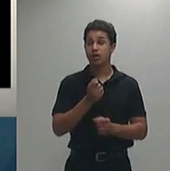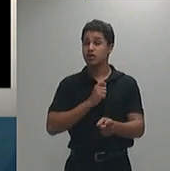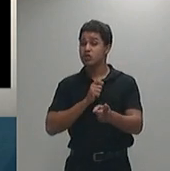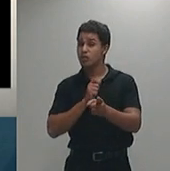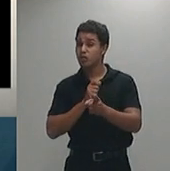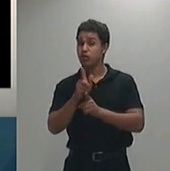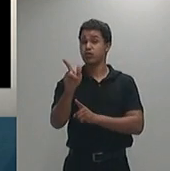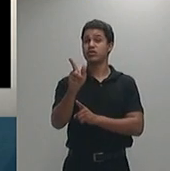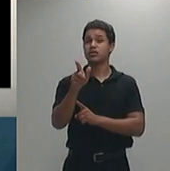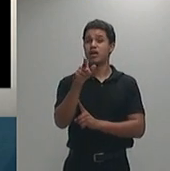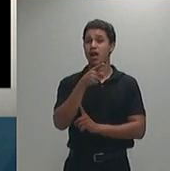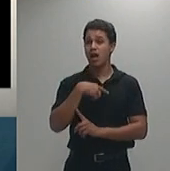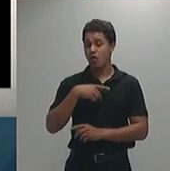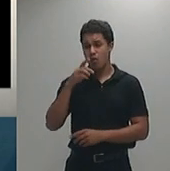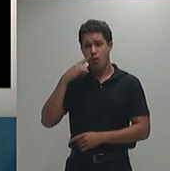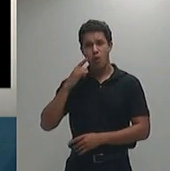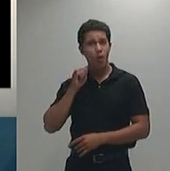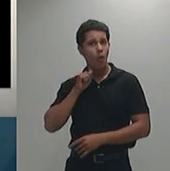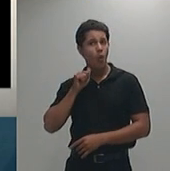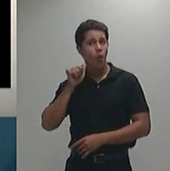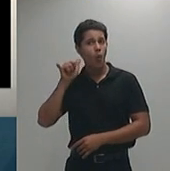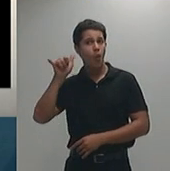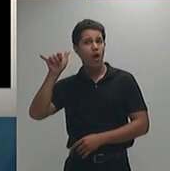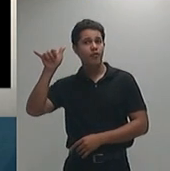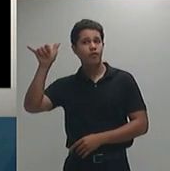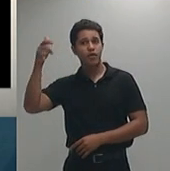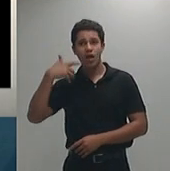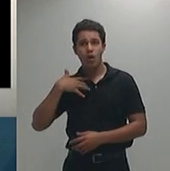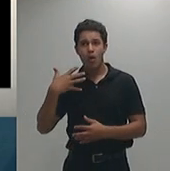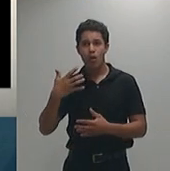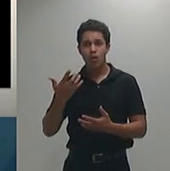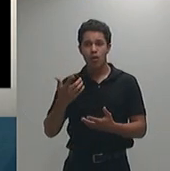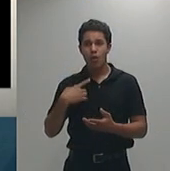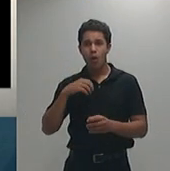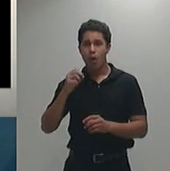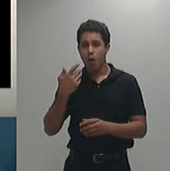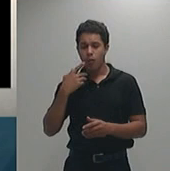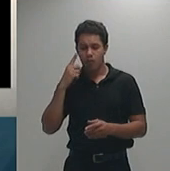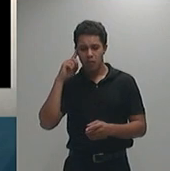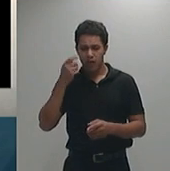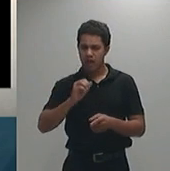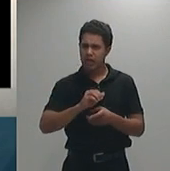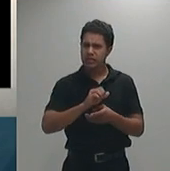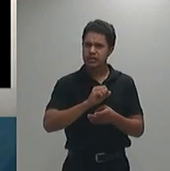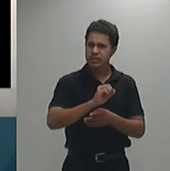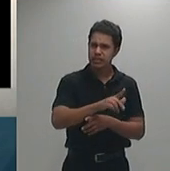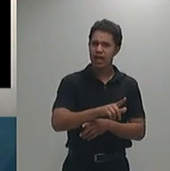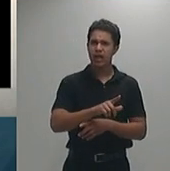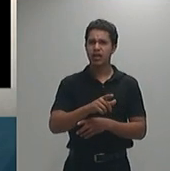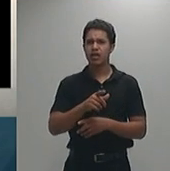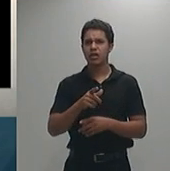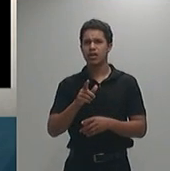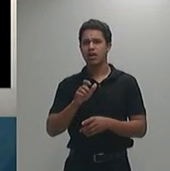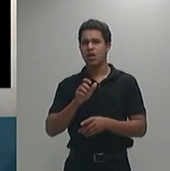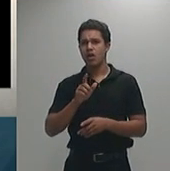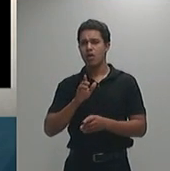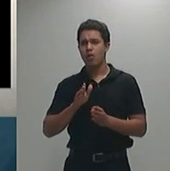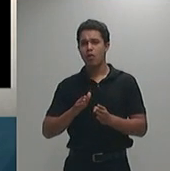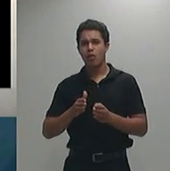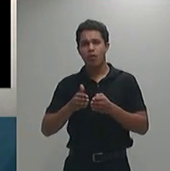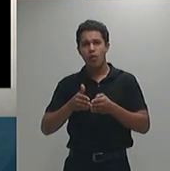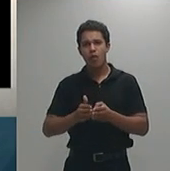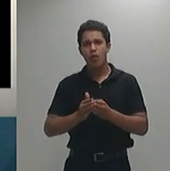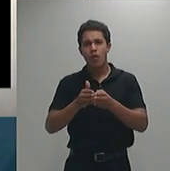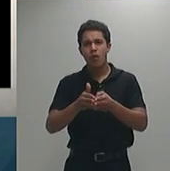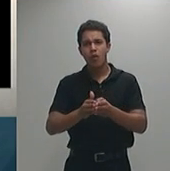passageiro do avião em pleno voo ou tampouco derrubar o passageiro em curso de Cruzeiro de navio E é